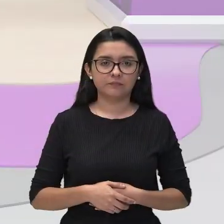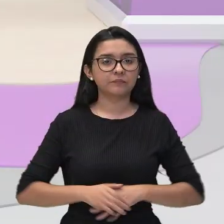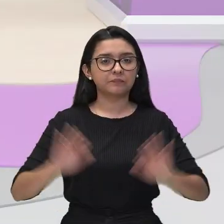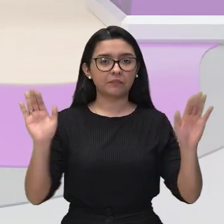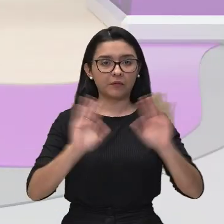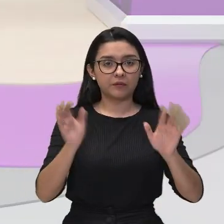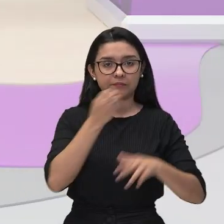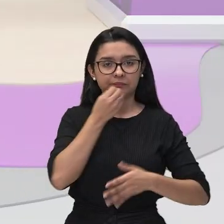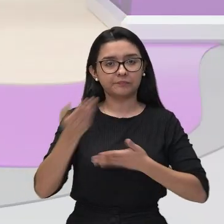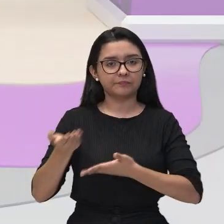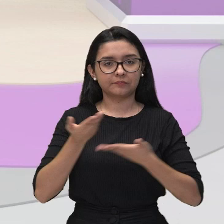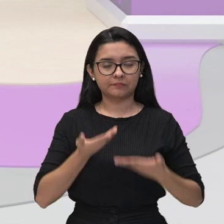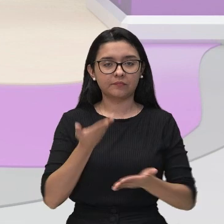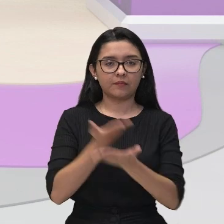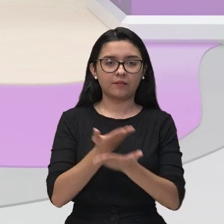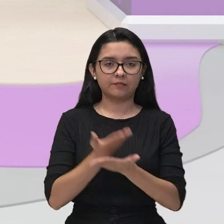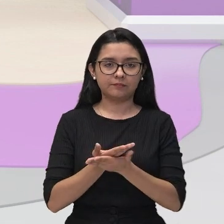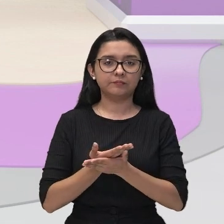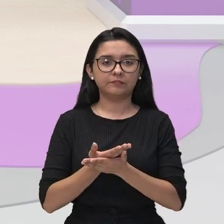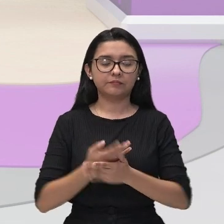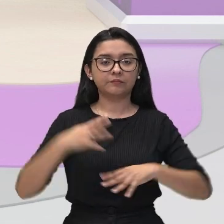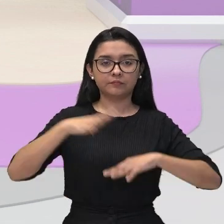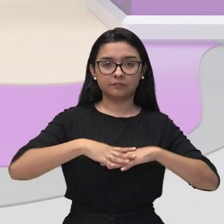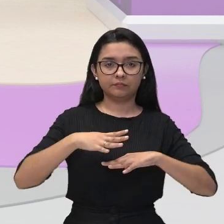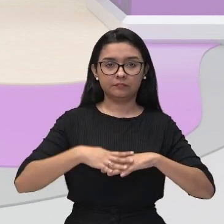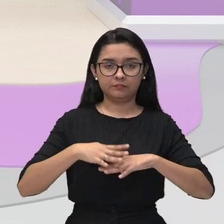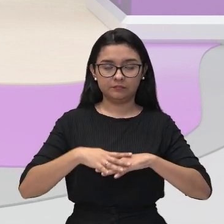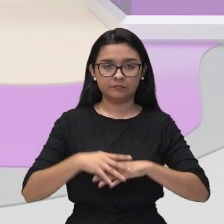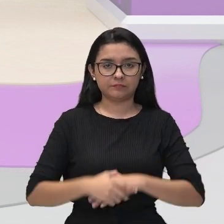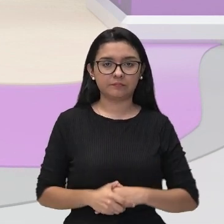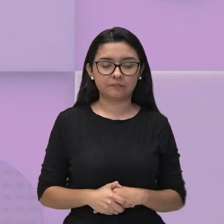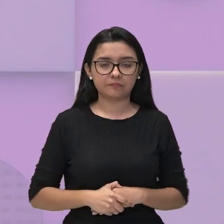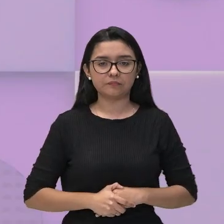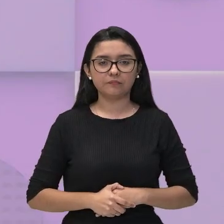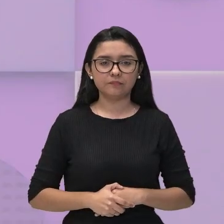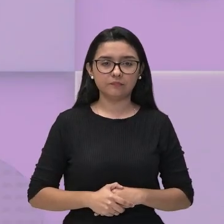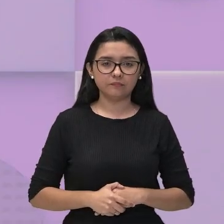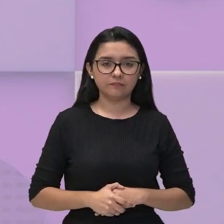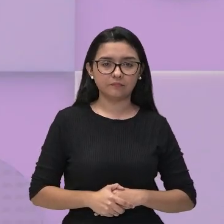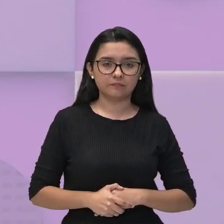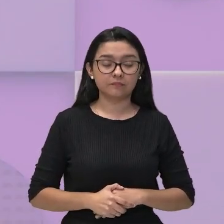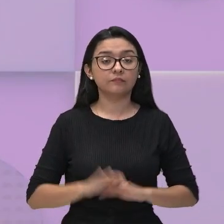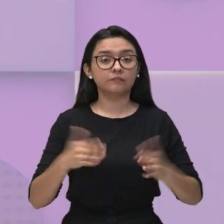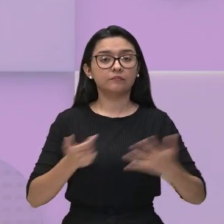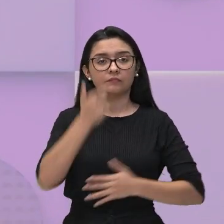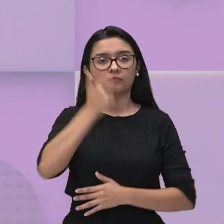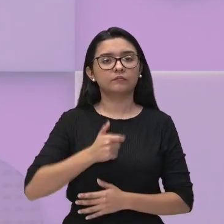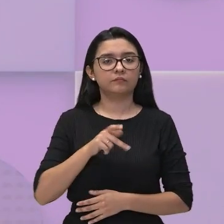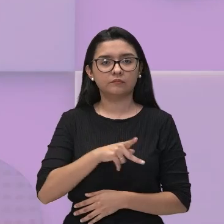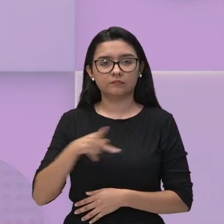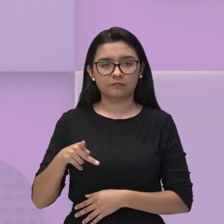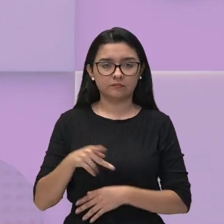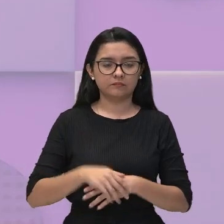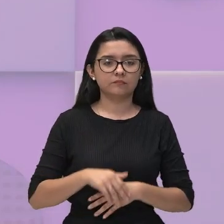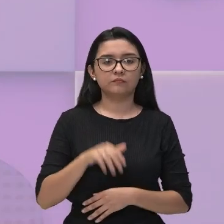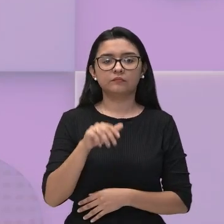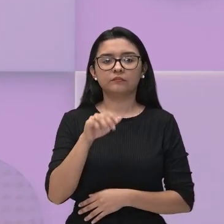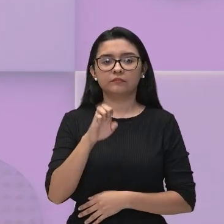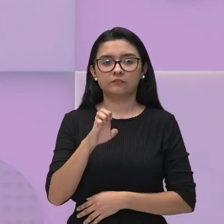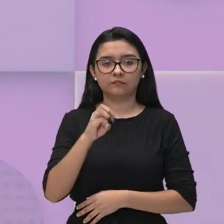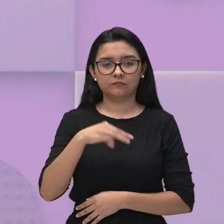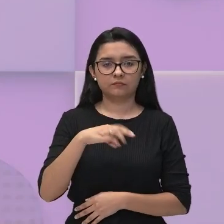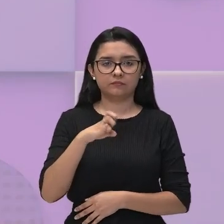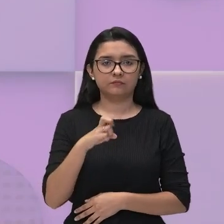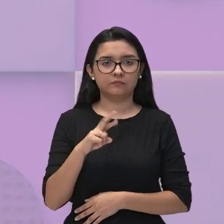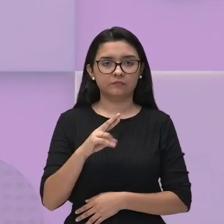Olá, sejam todos bem-vindos a mais uma aula do componente de matemática. Aqui quem vos fala é o professor